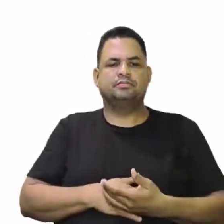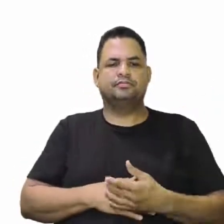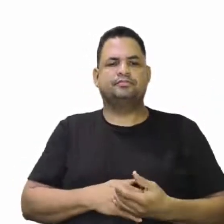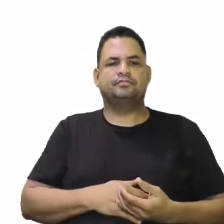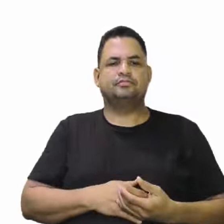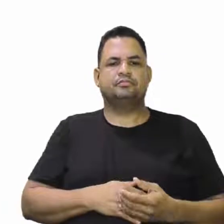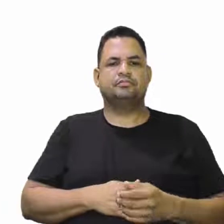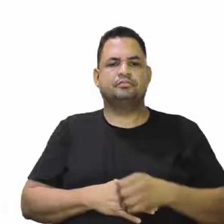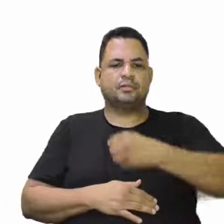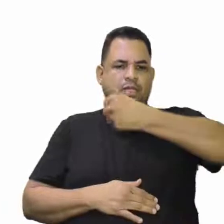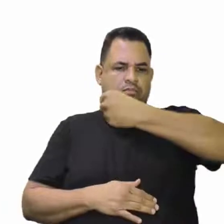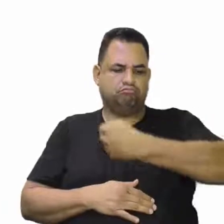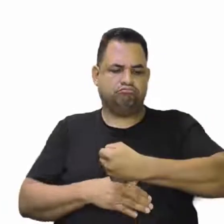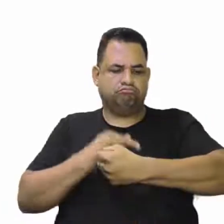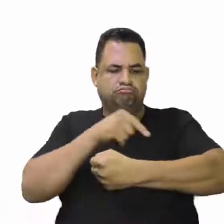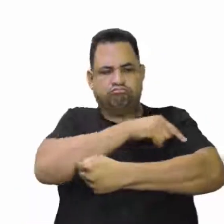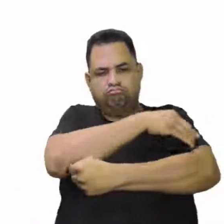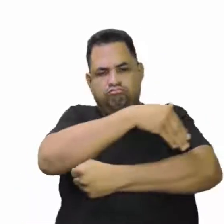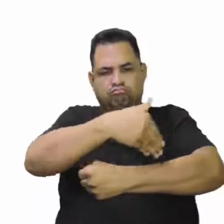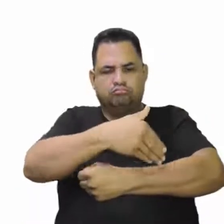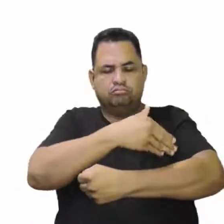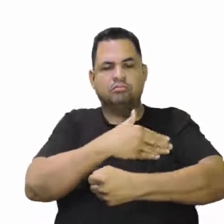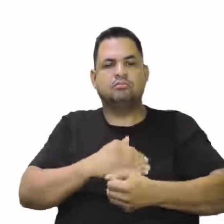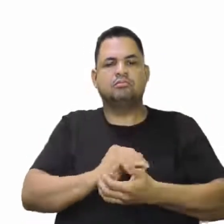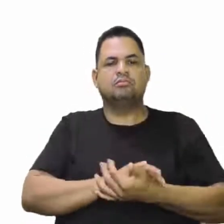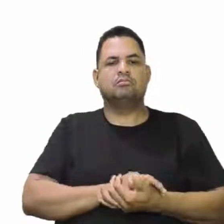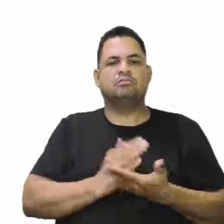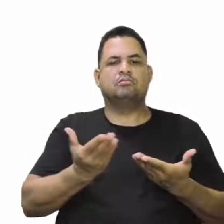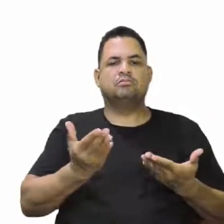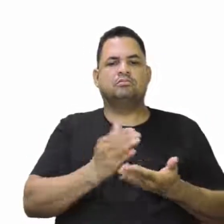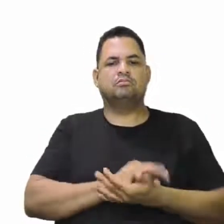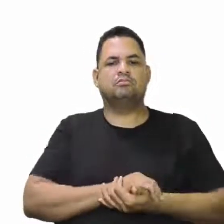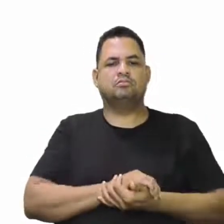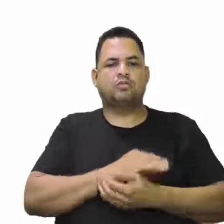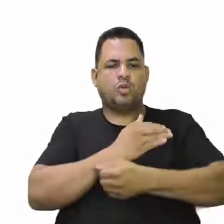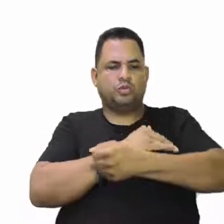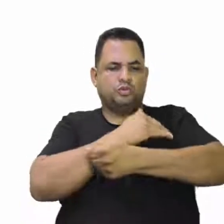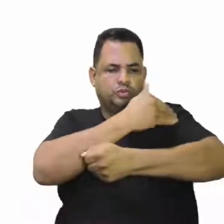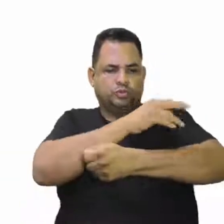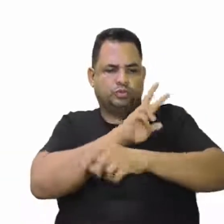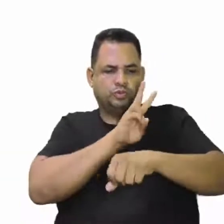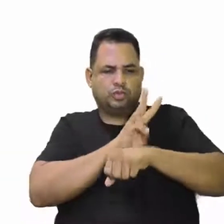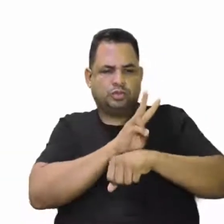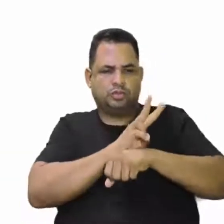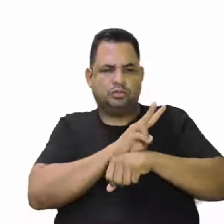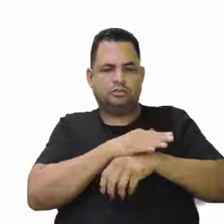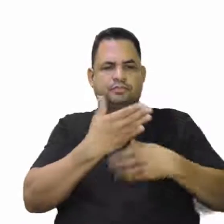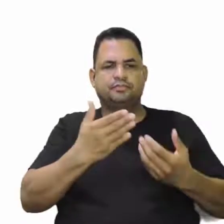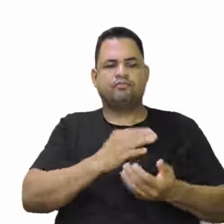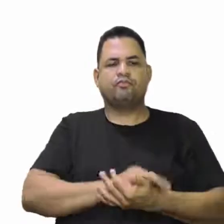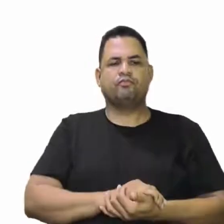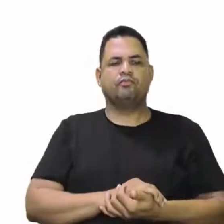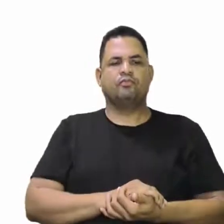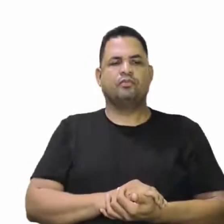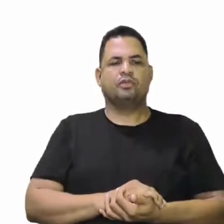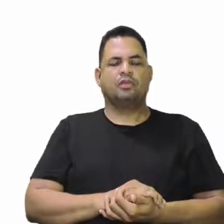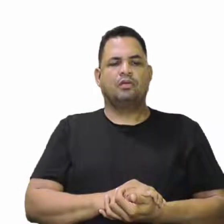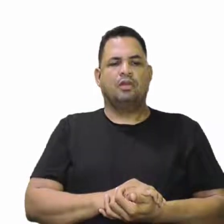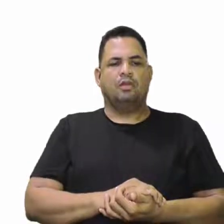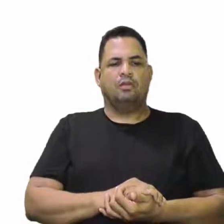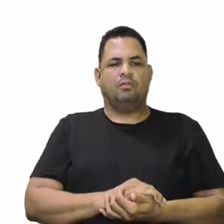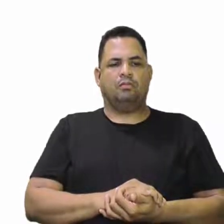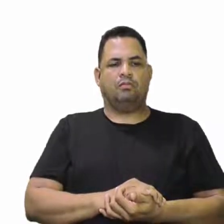essas capacetes, proteções. Como se fosse um escudo. Escudo, é essa palavra que eu ia dizer.